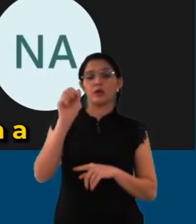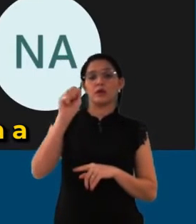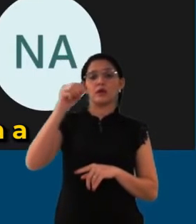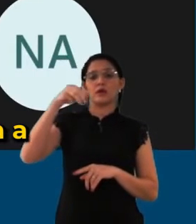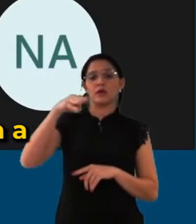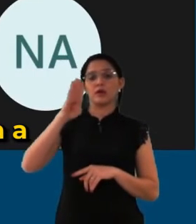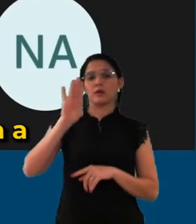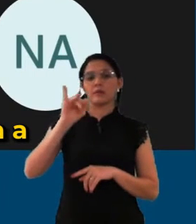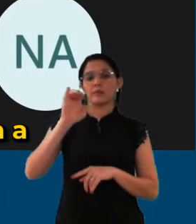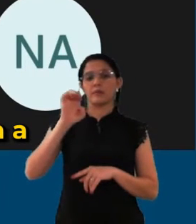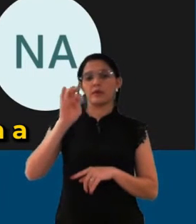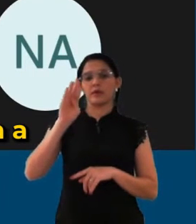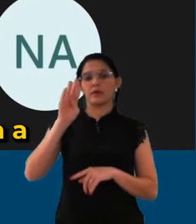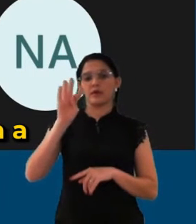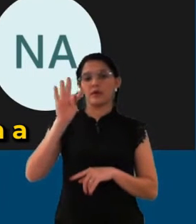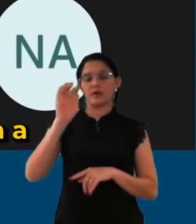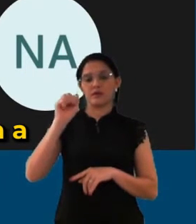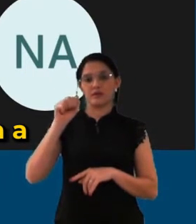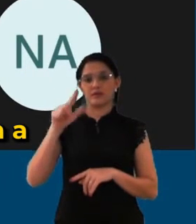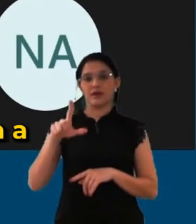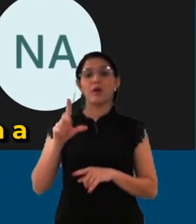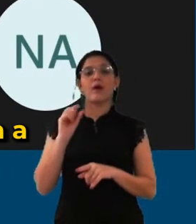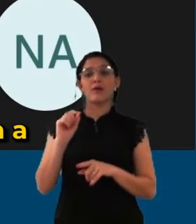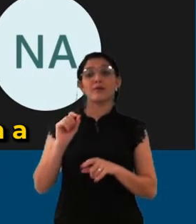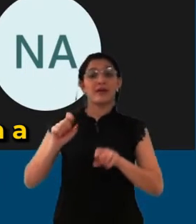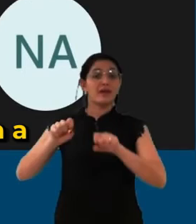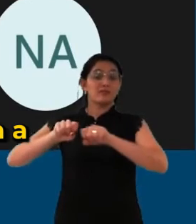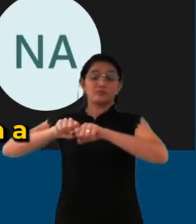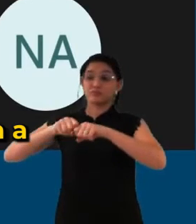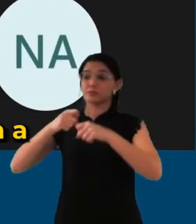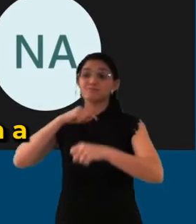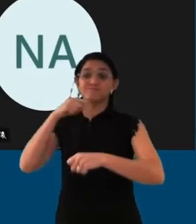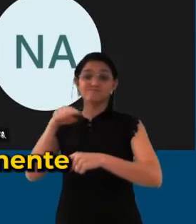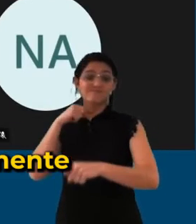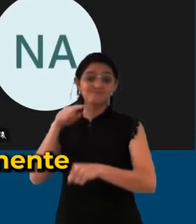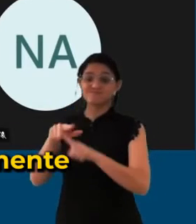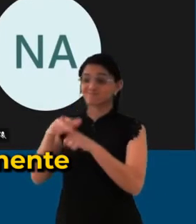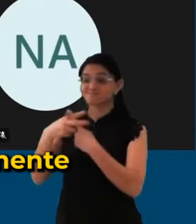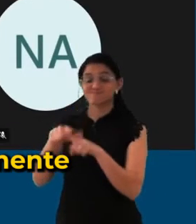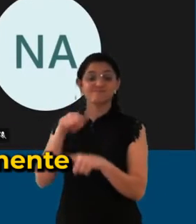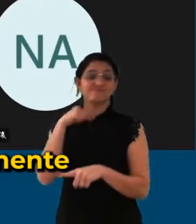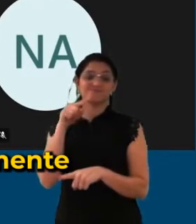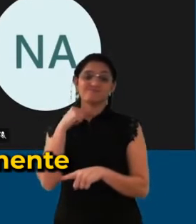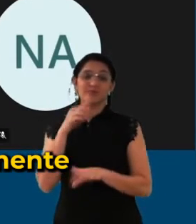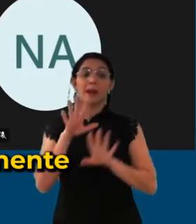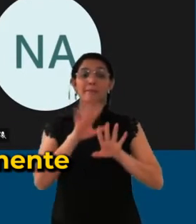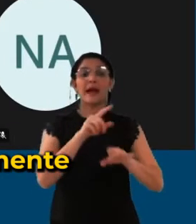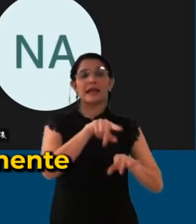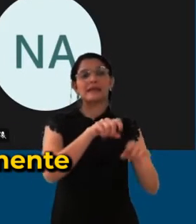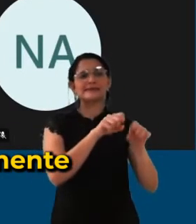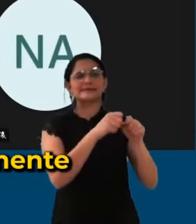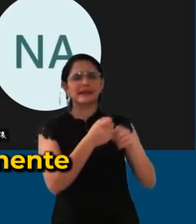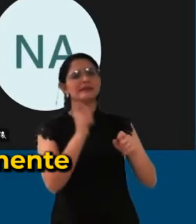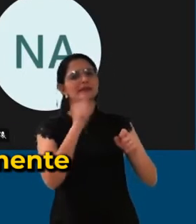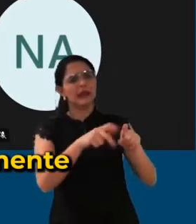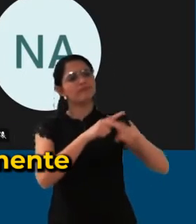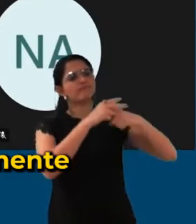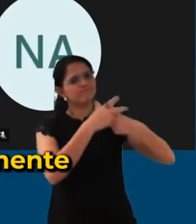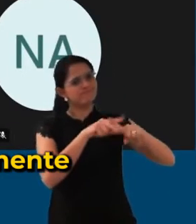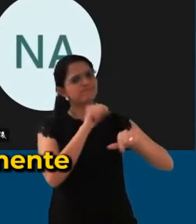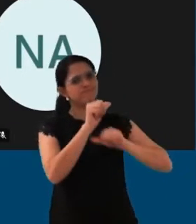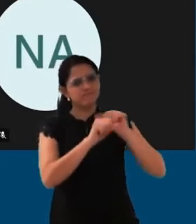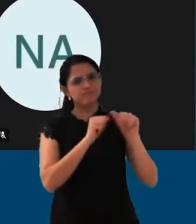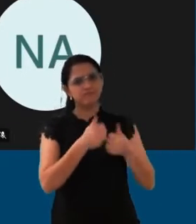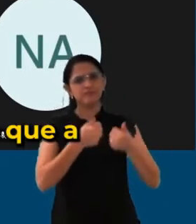Enquanto que o impacto é algo que toda atividade geradora ela é inerente à atividade poluidora,